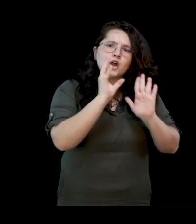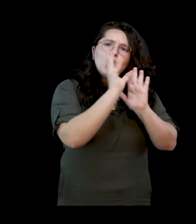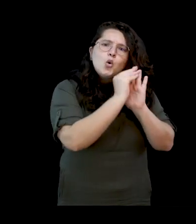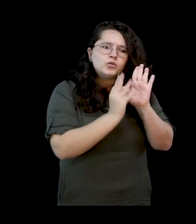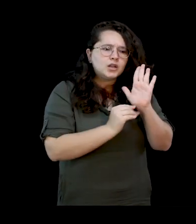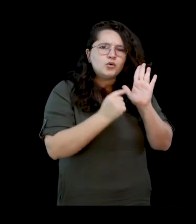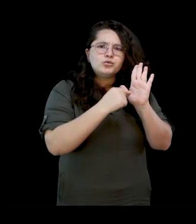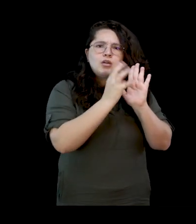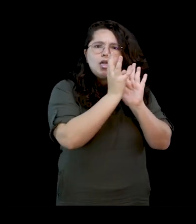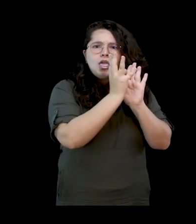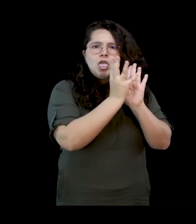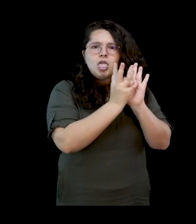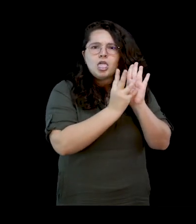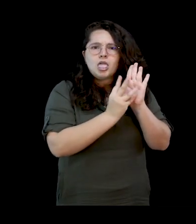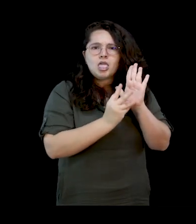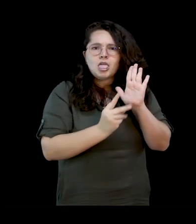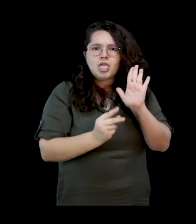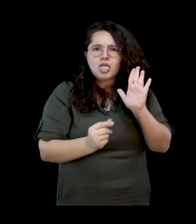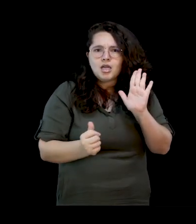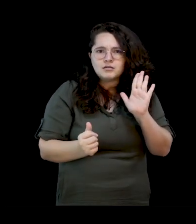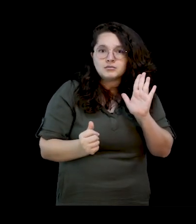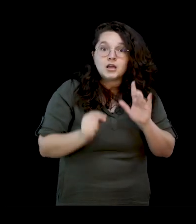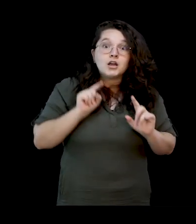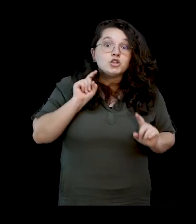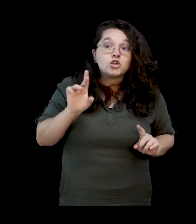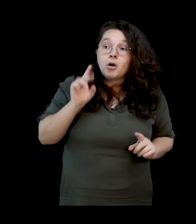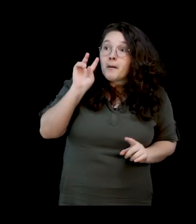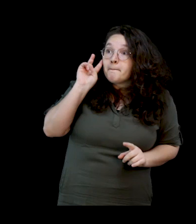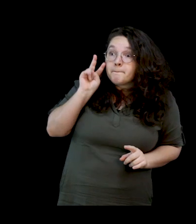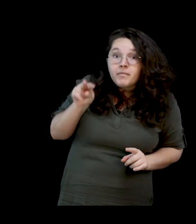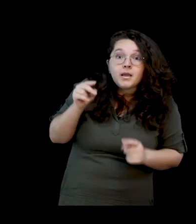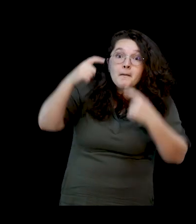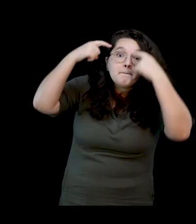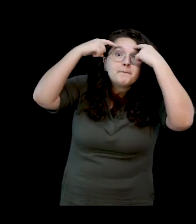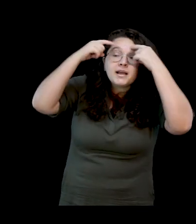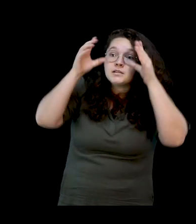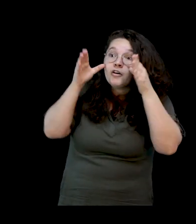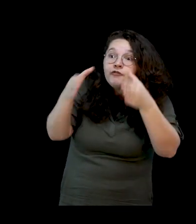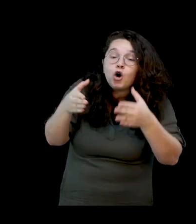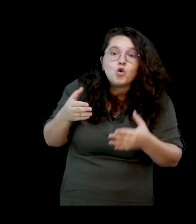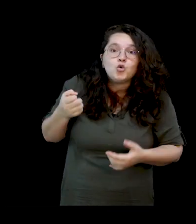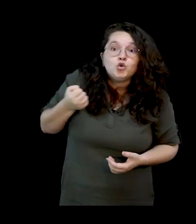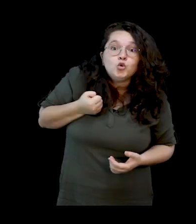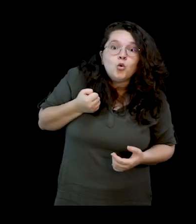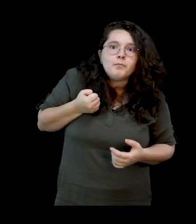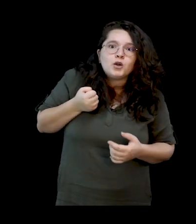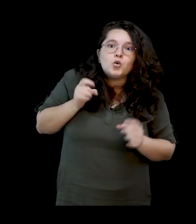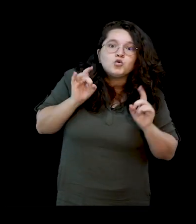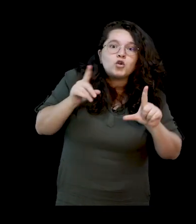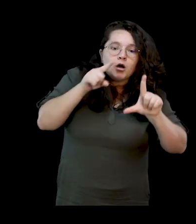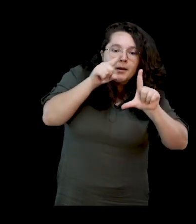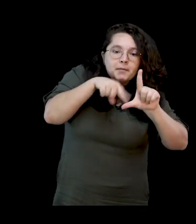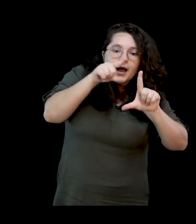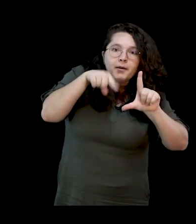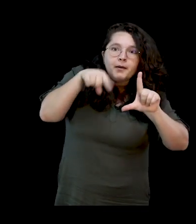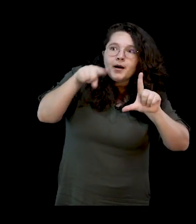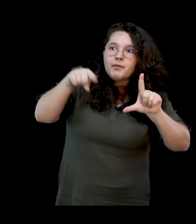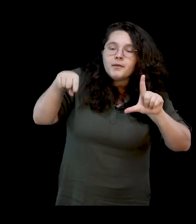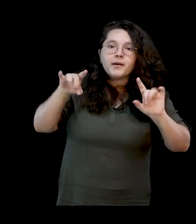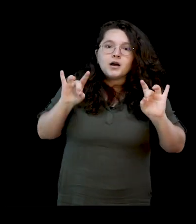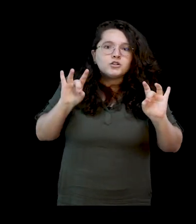esvaziamento de conteúdos. Ela conta apenas pelo número que ela recobre. Esse número não